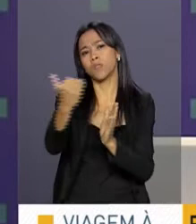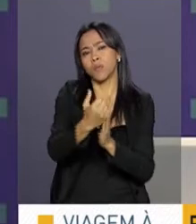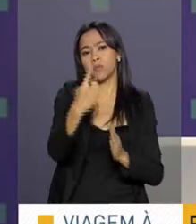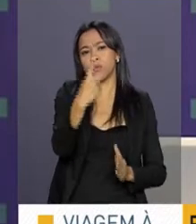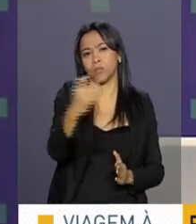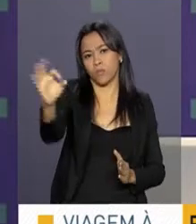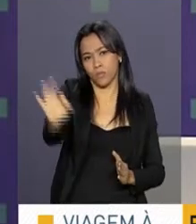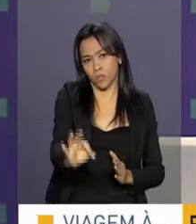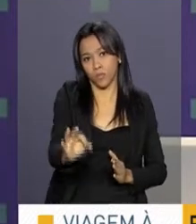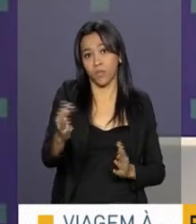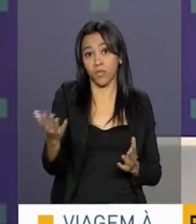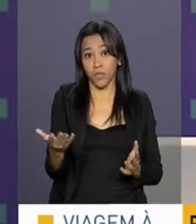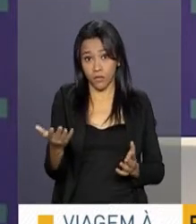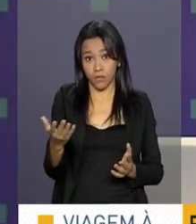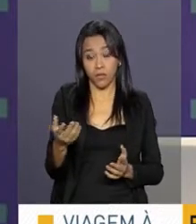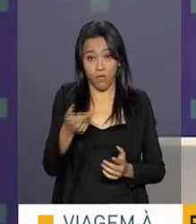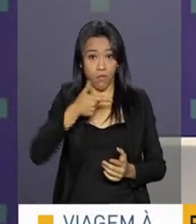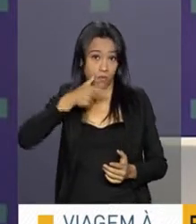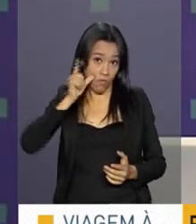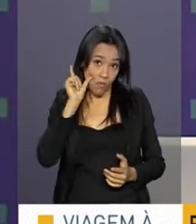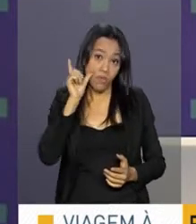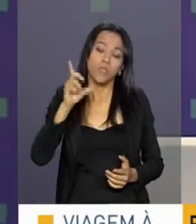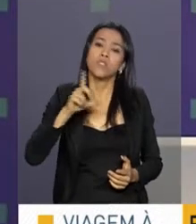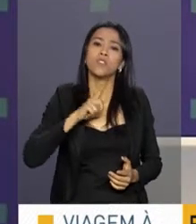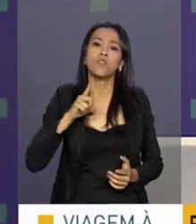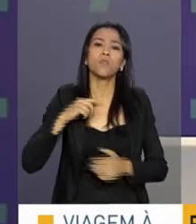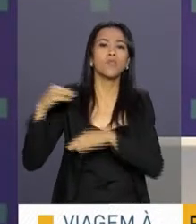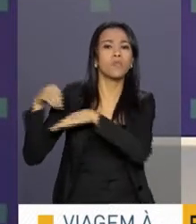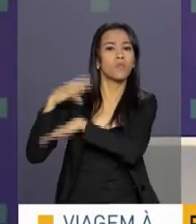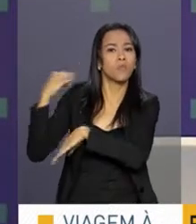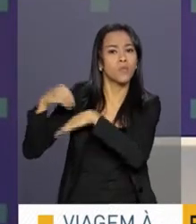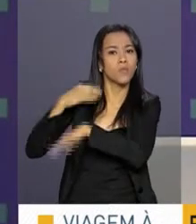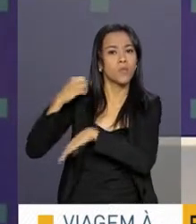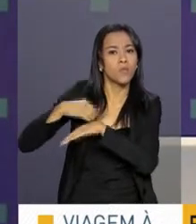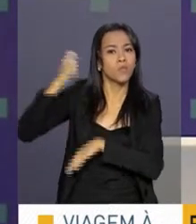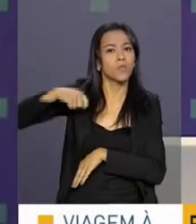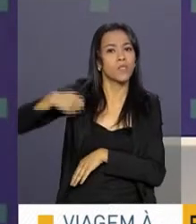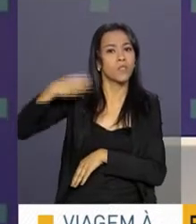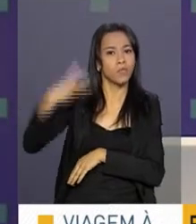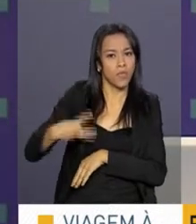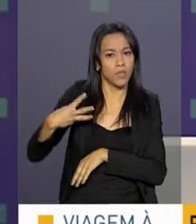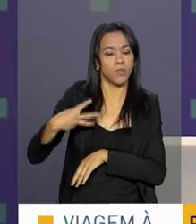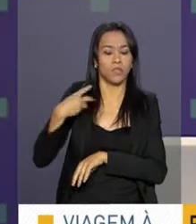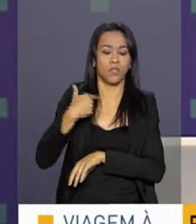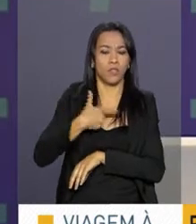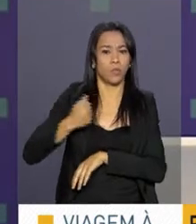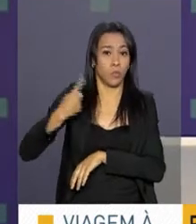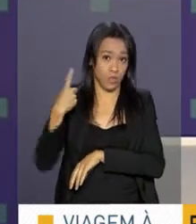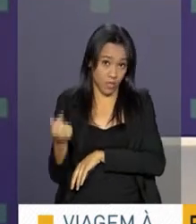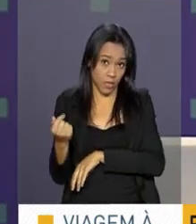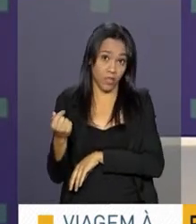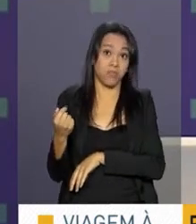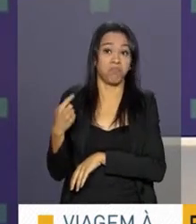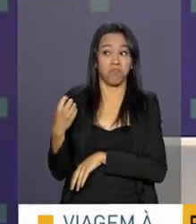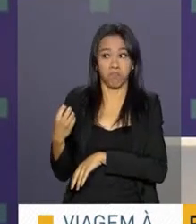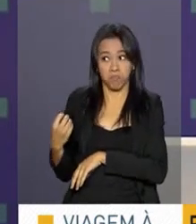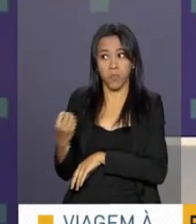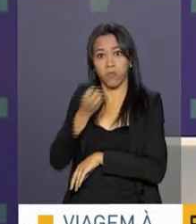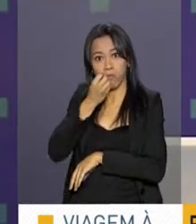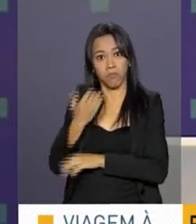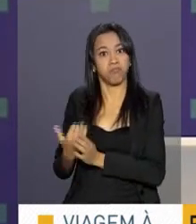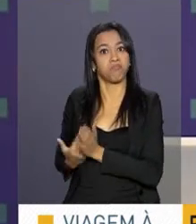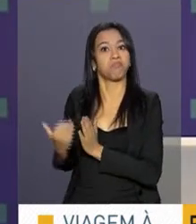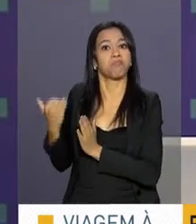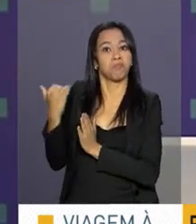1%. E ontem mesmo tivemos o dado do segundo trimestre de 2017, que também foi um